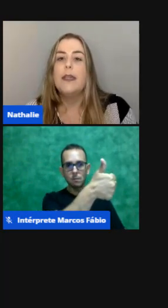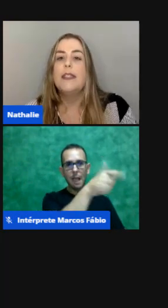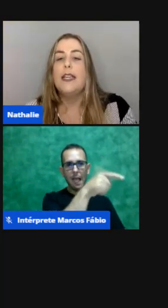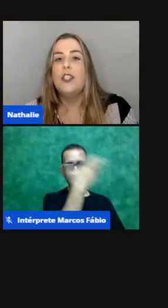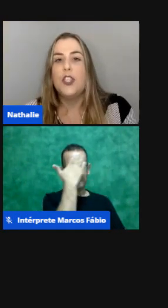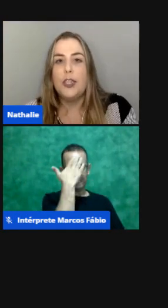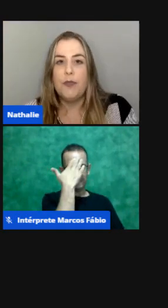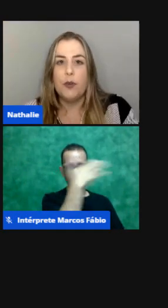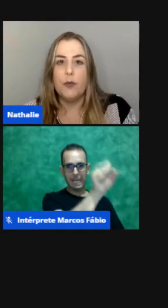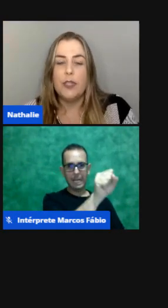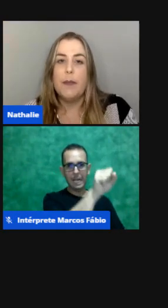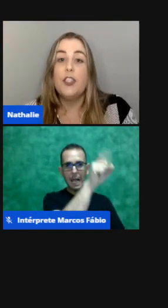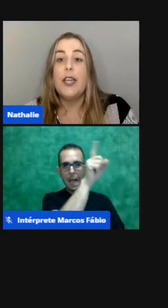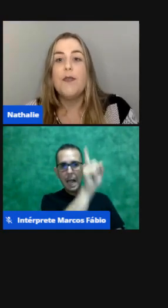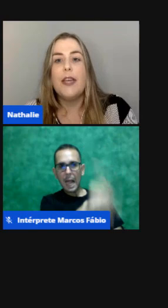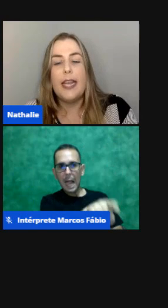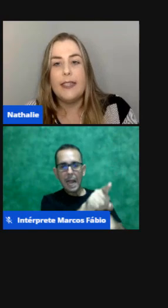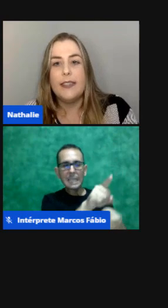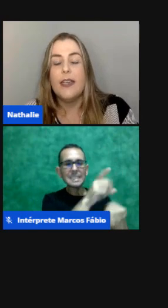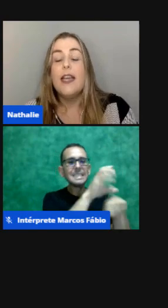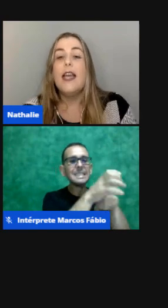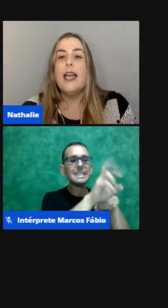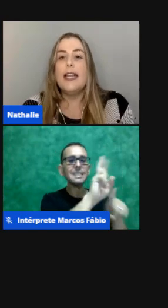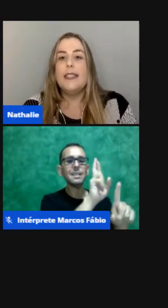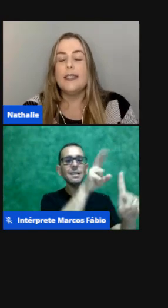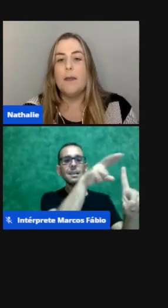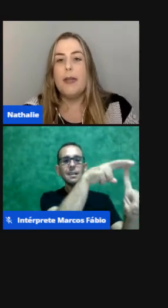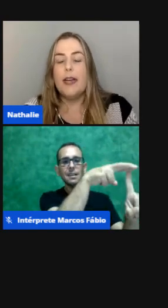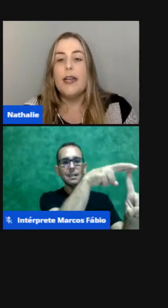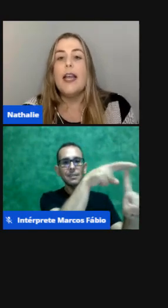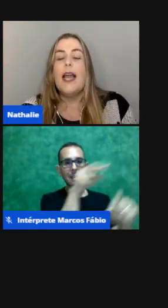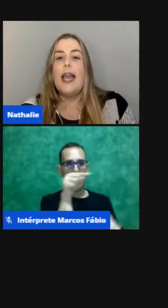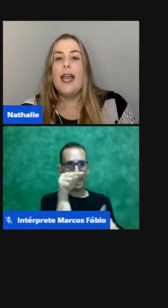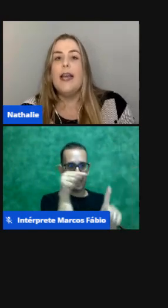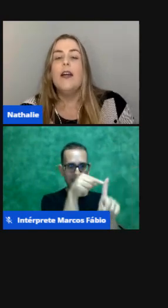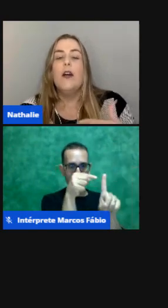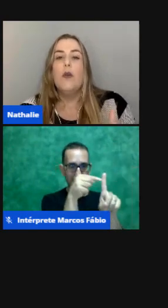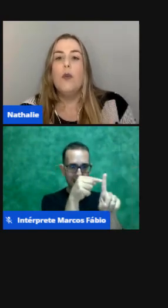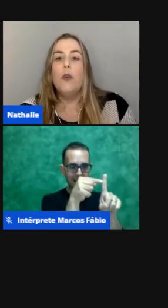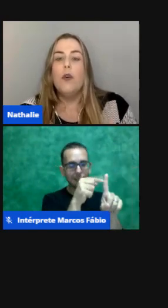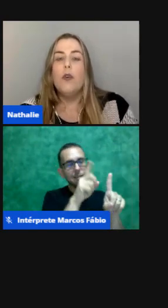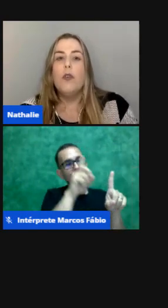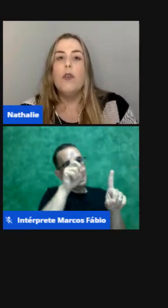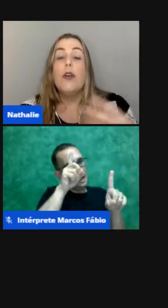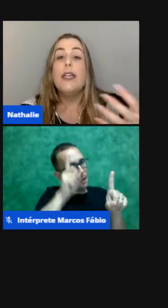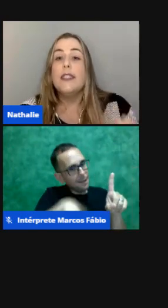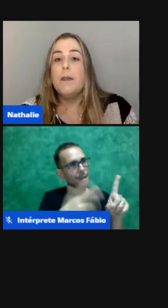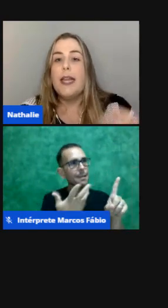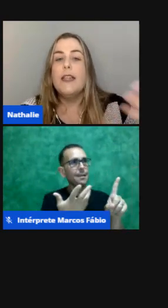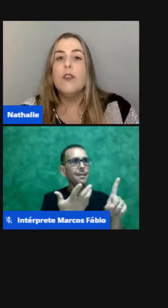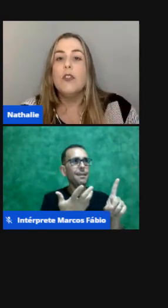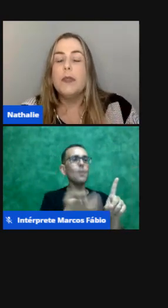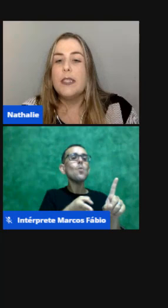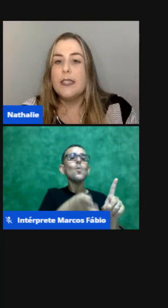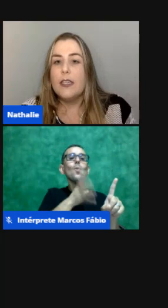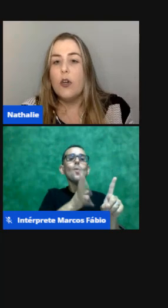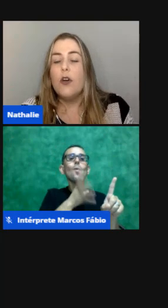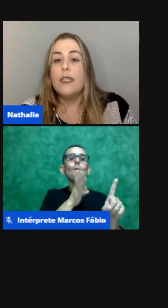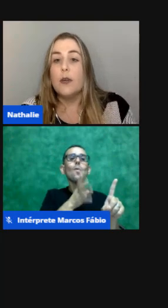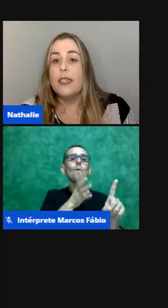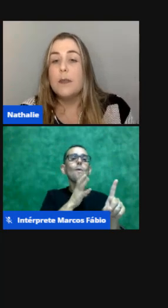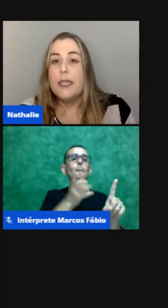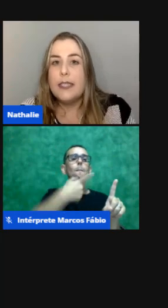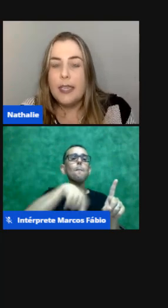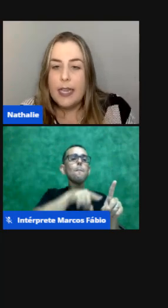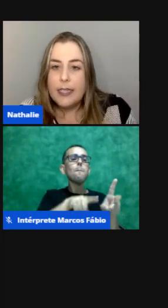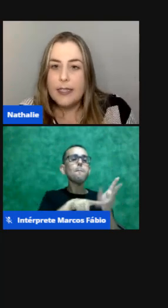o saber científico, saber de referência. Esse saber é o conhecimento dos pesquisadores,